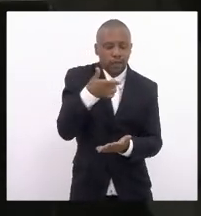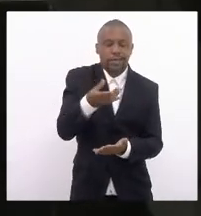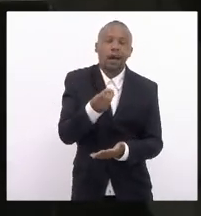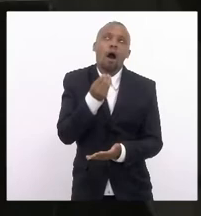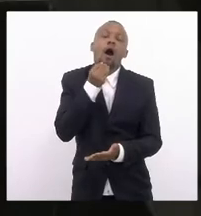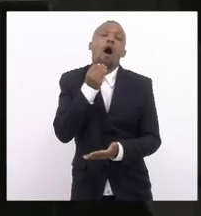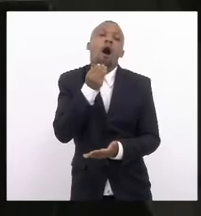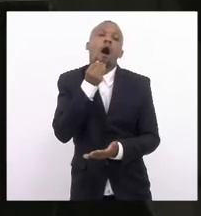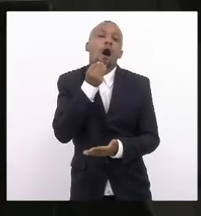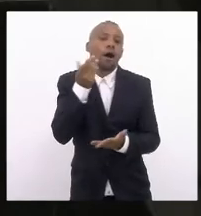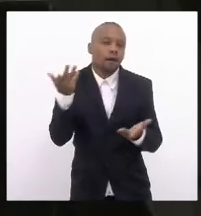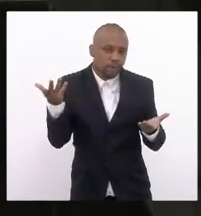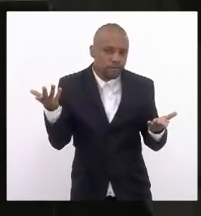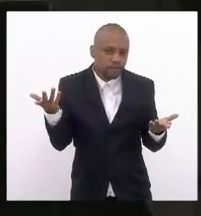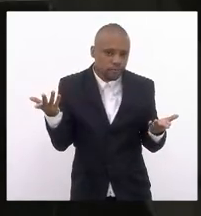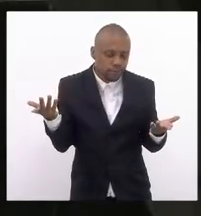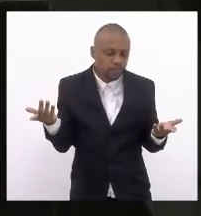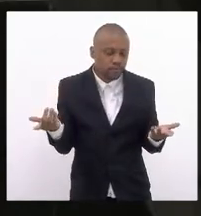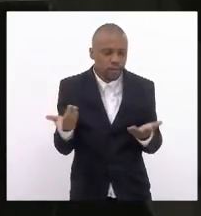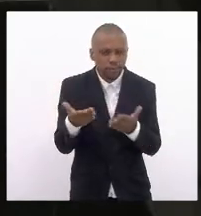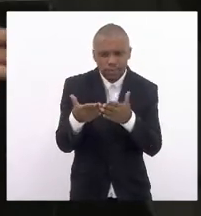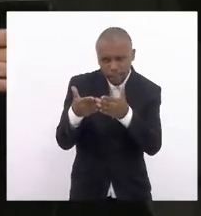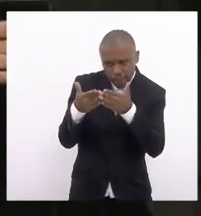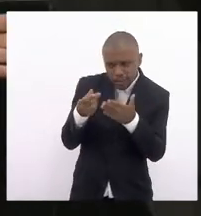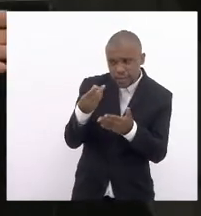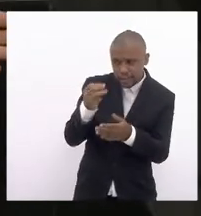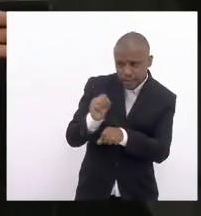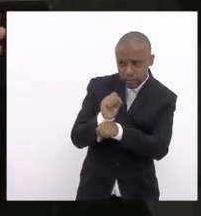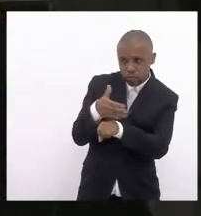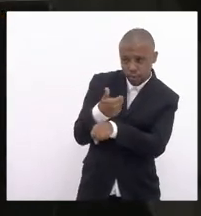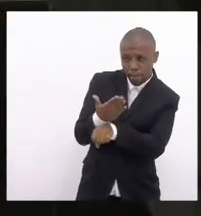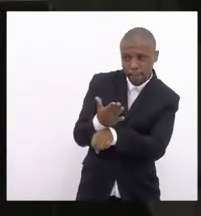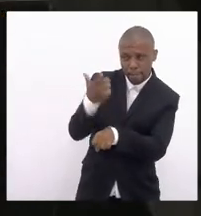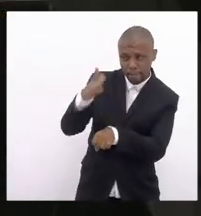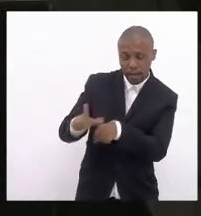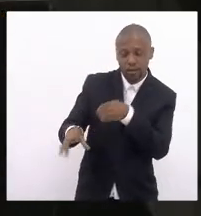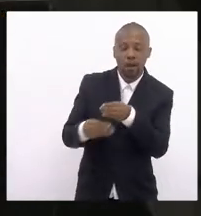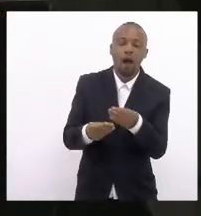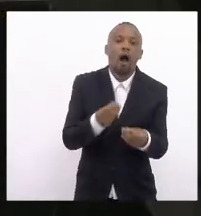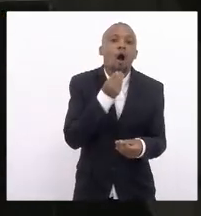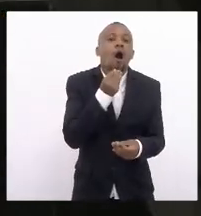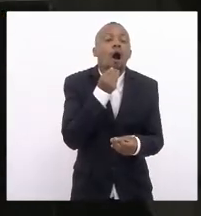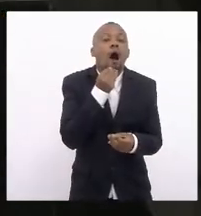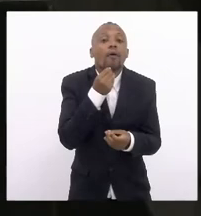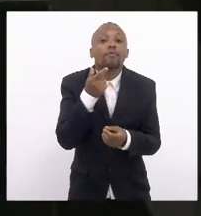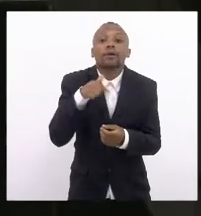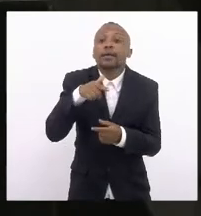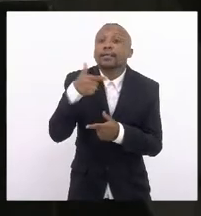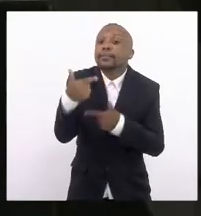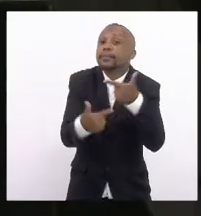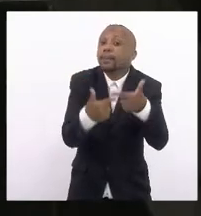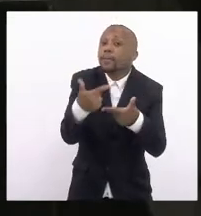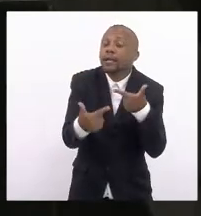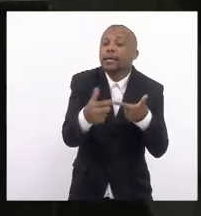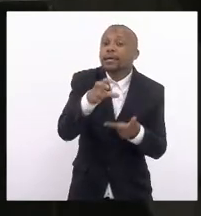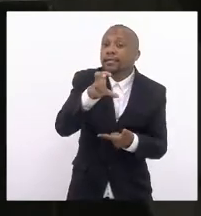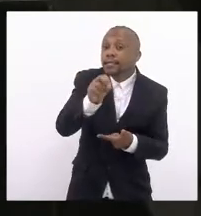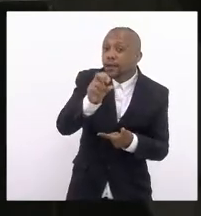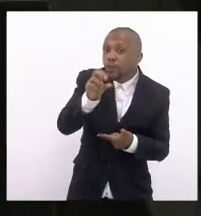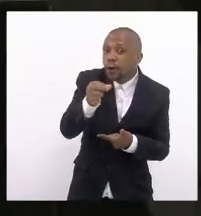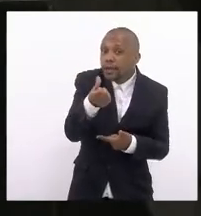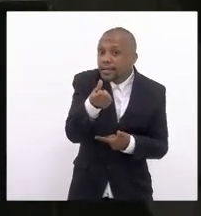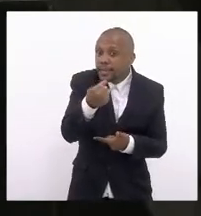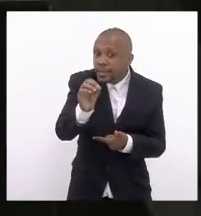óbvio, né? Tia Ju, se me permite mais 30 segundos, muito óbvio, quem trabalha na escola 50, 60 horas, porque virou